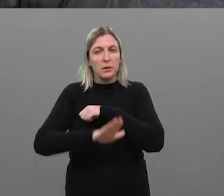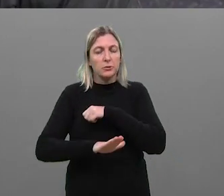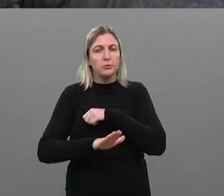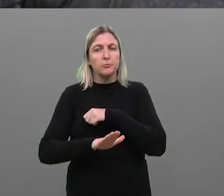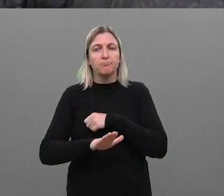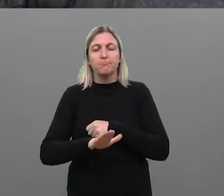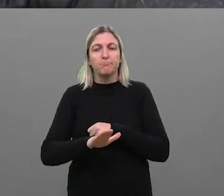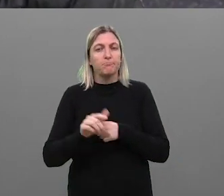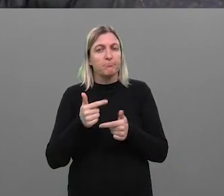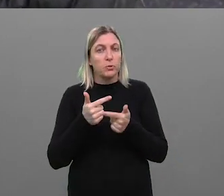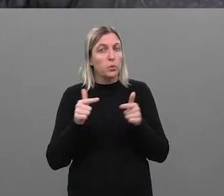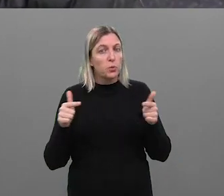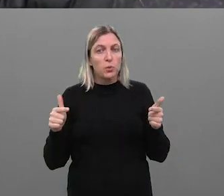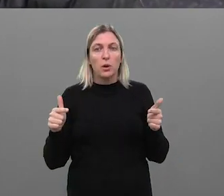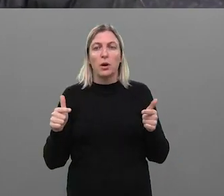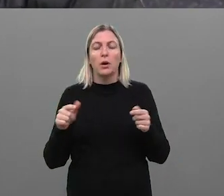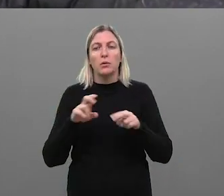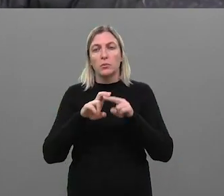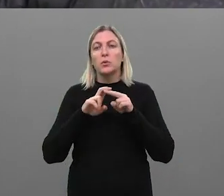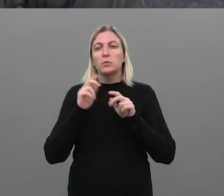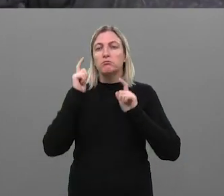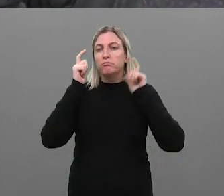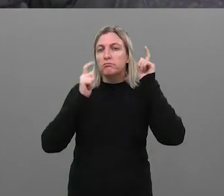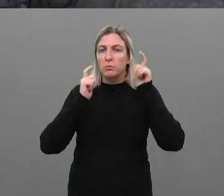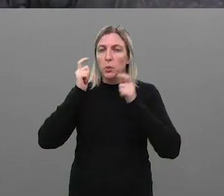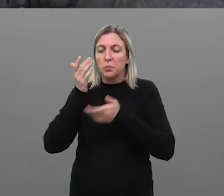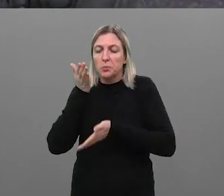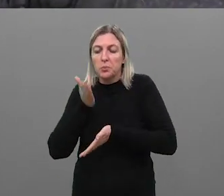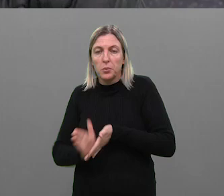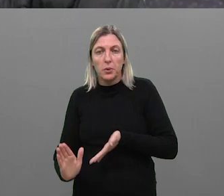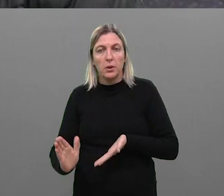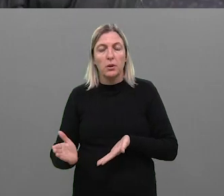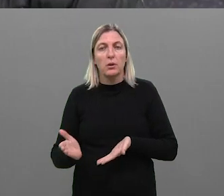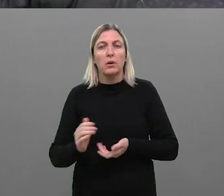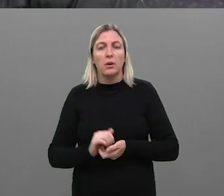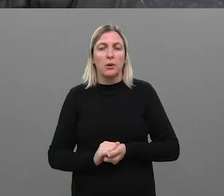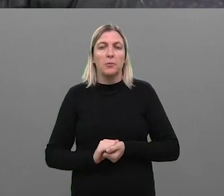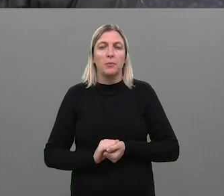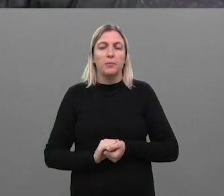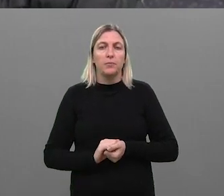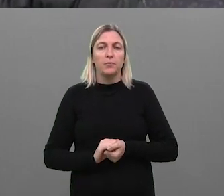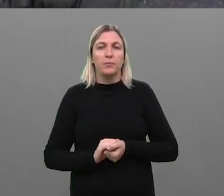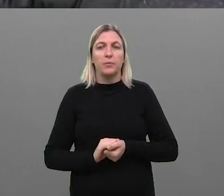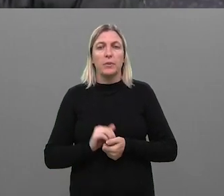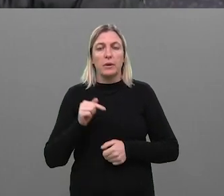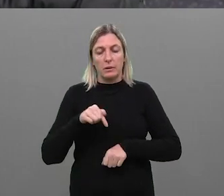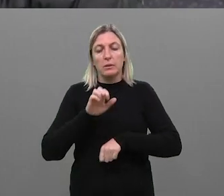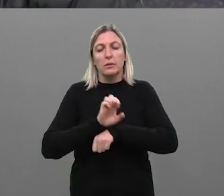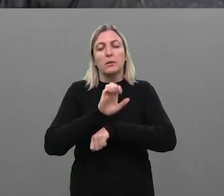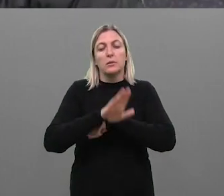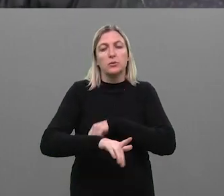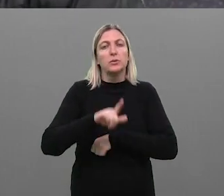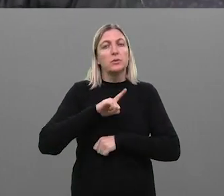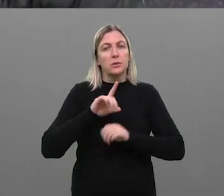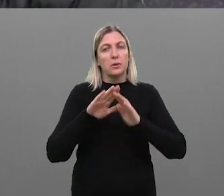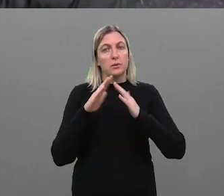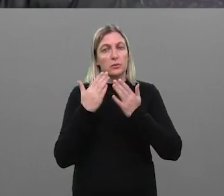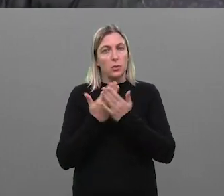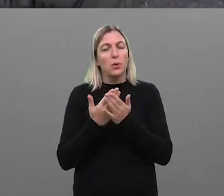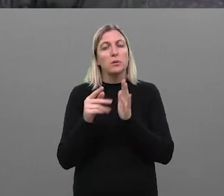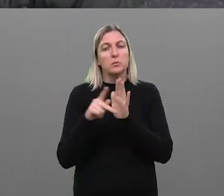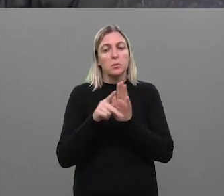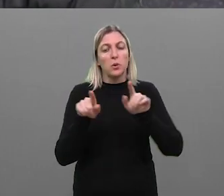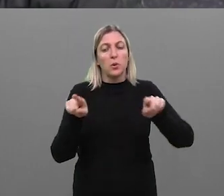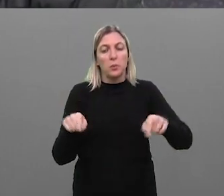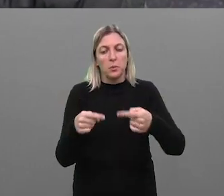S Essa é uma das minhas ações Graças a Deus que temos Ah aqui em Erechim escolas de